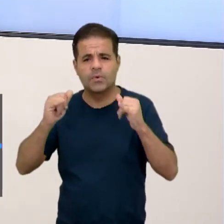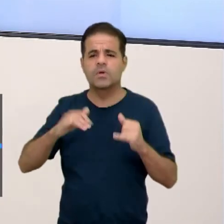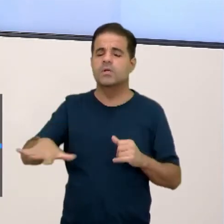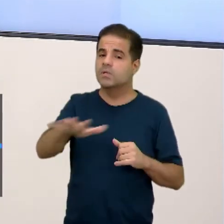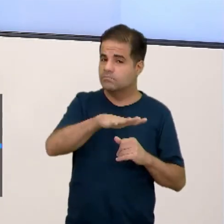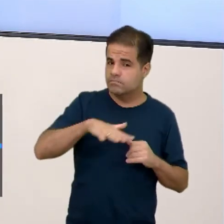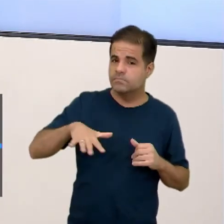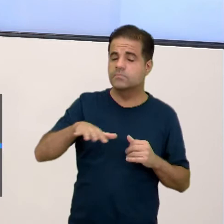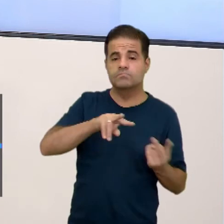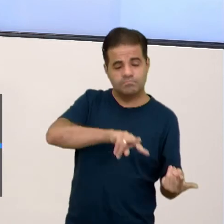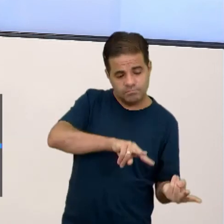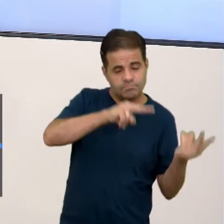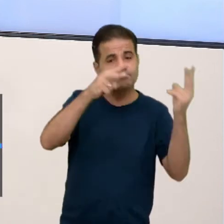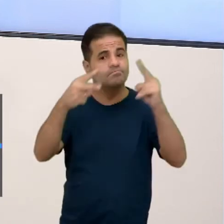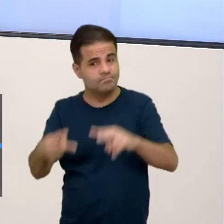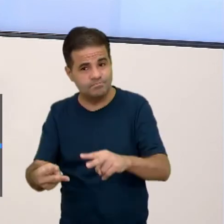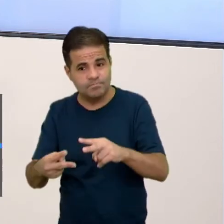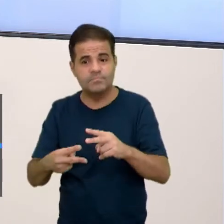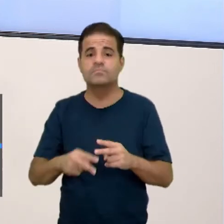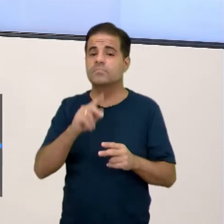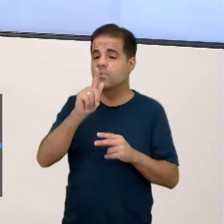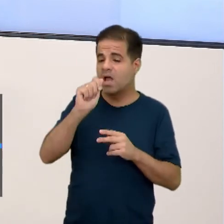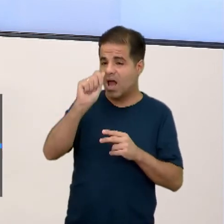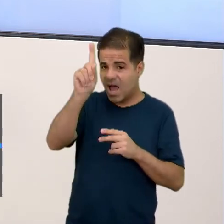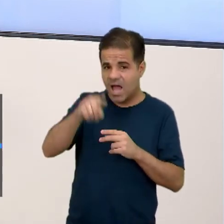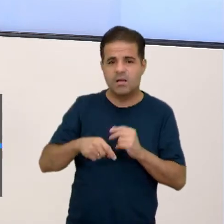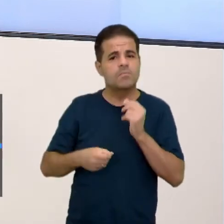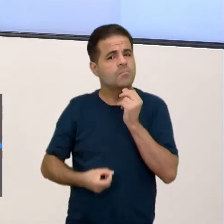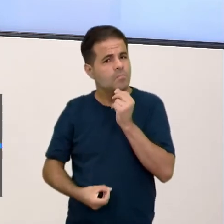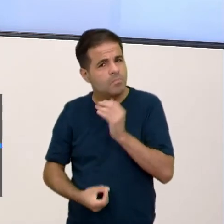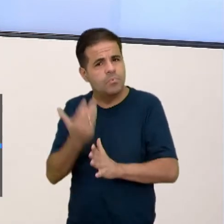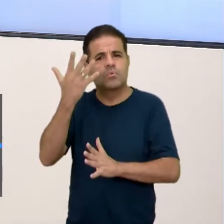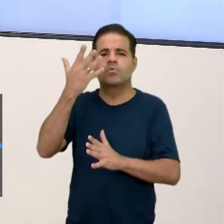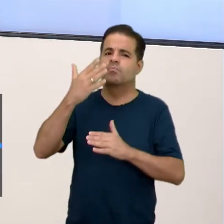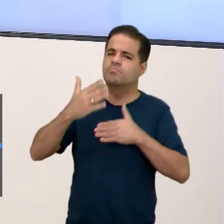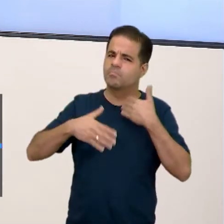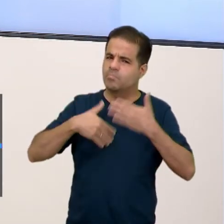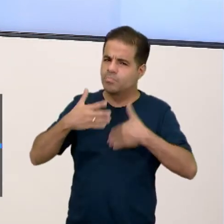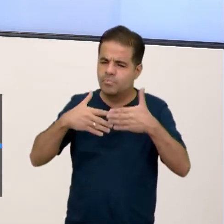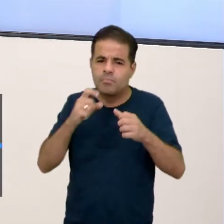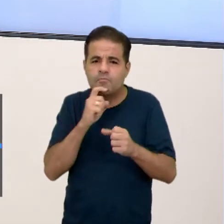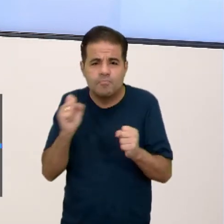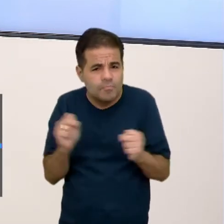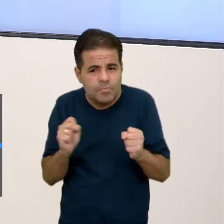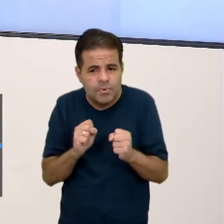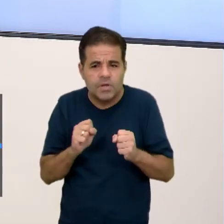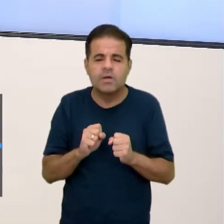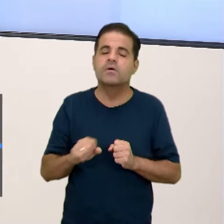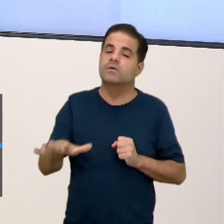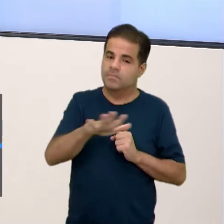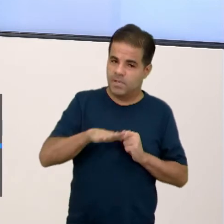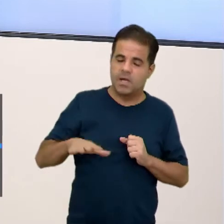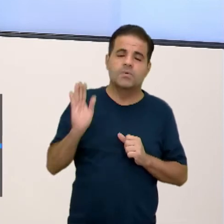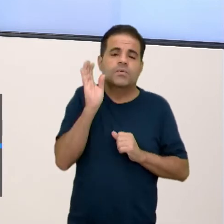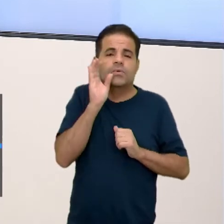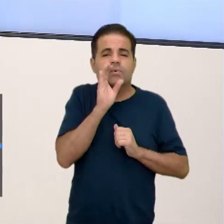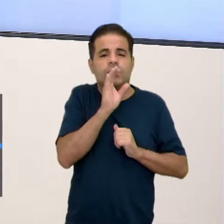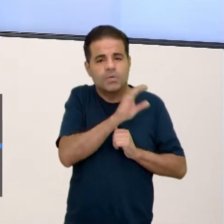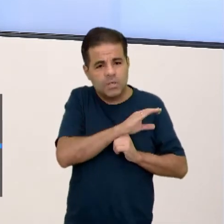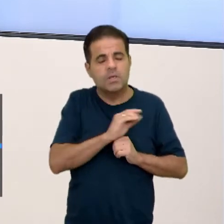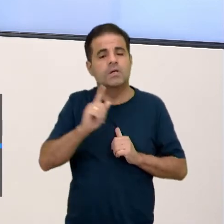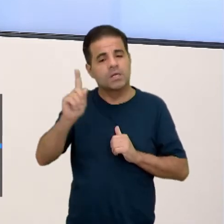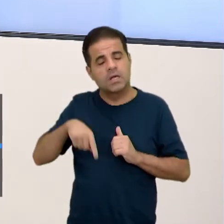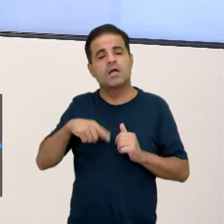ele passa para a turbina. Quando o gás sair da turbina, ele já vai sair um pouco mais frio, né? Então, parte desse calor, ele